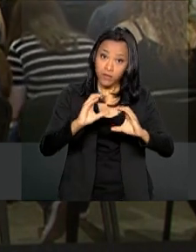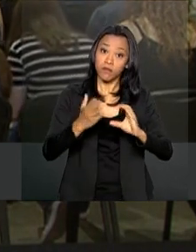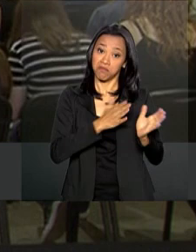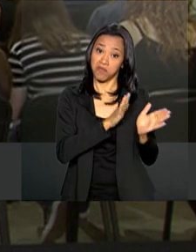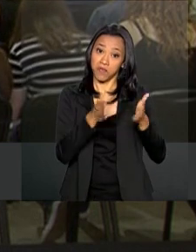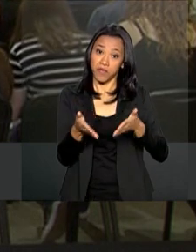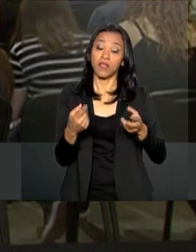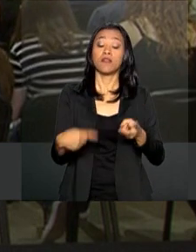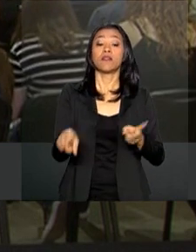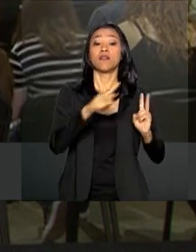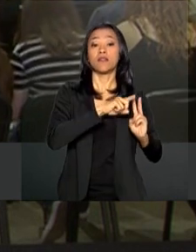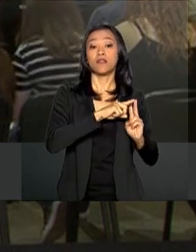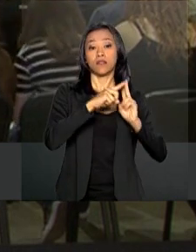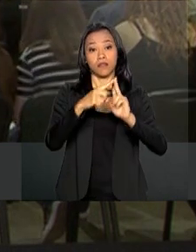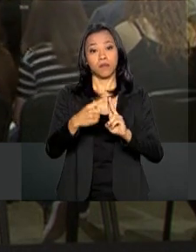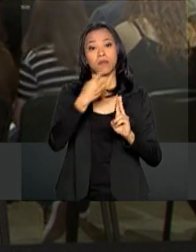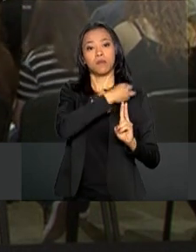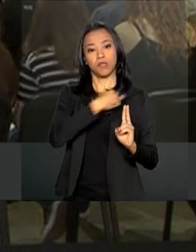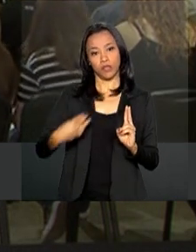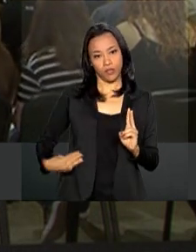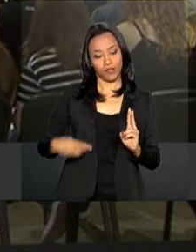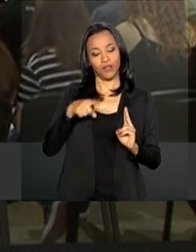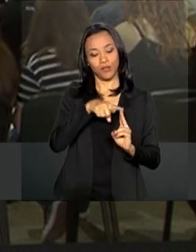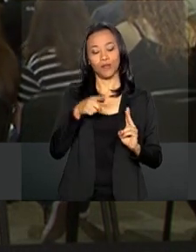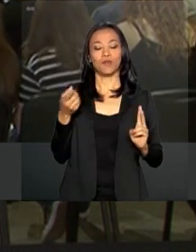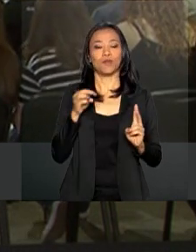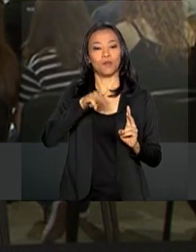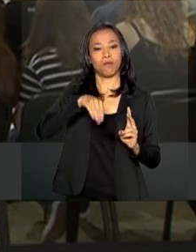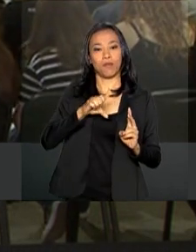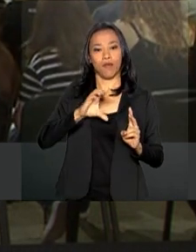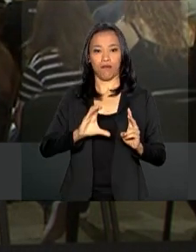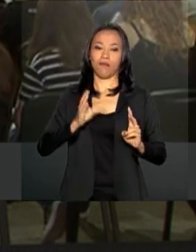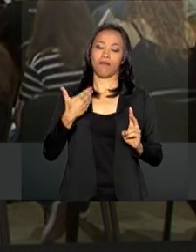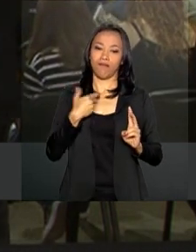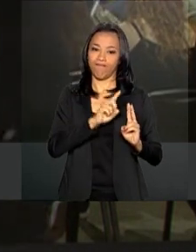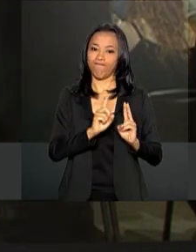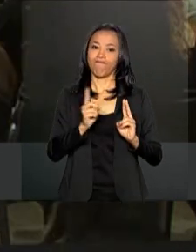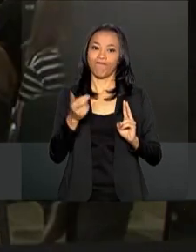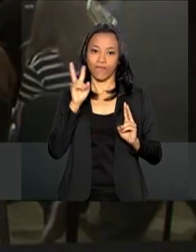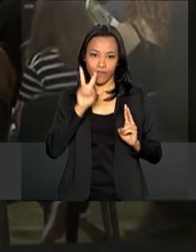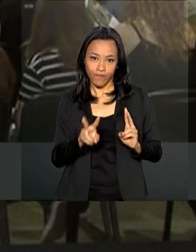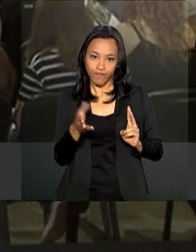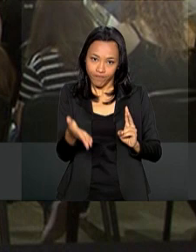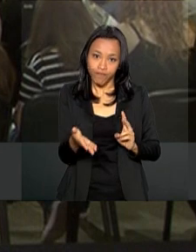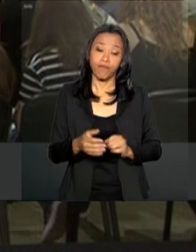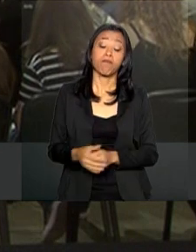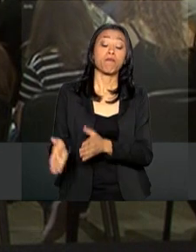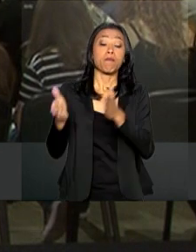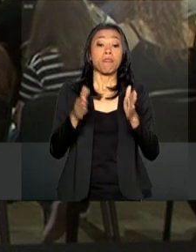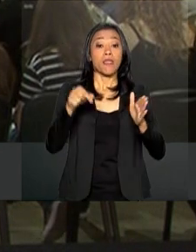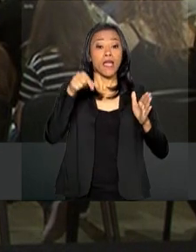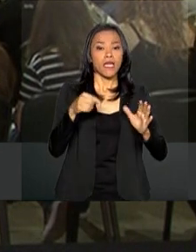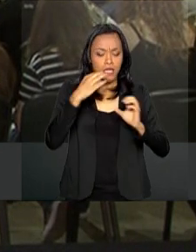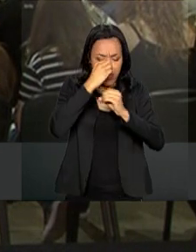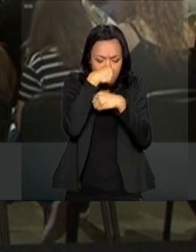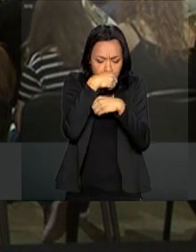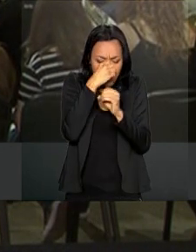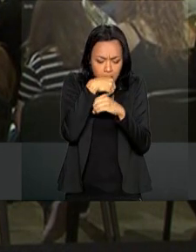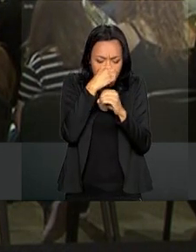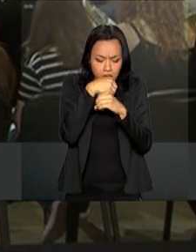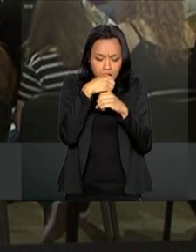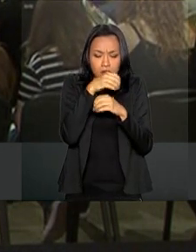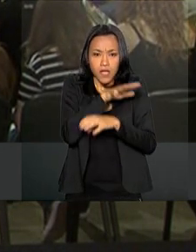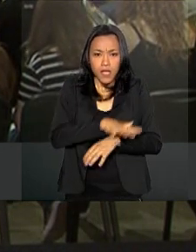Kassab, e também do ministro da Educação, Rocieli Soares. O Sirius é um laboratório de